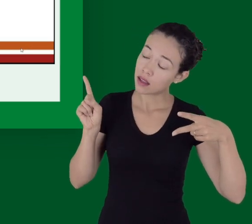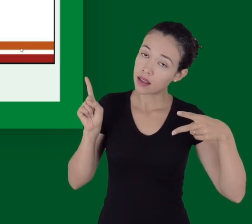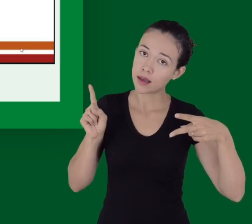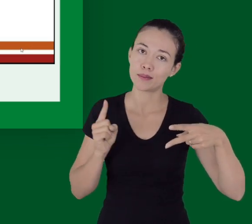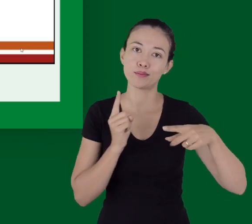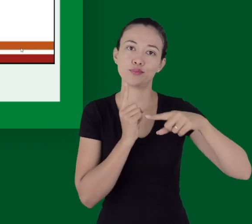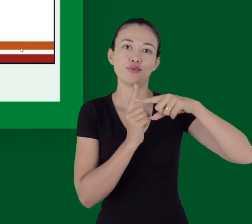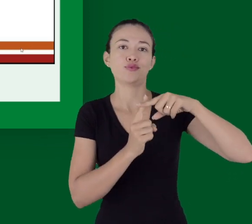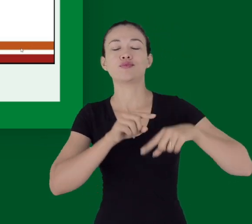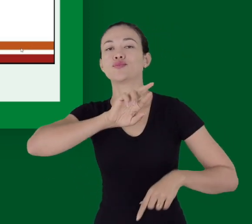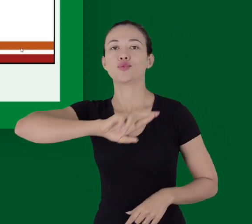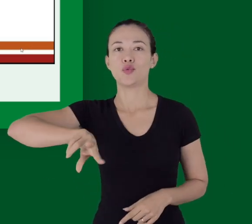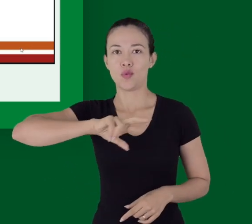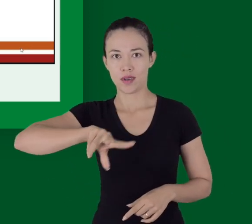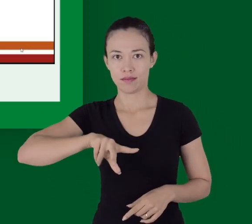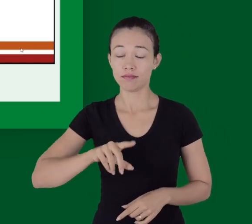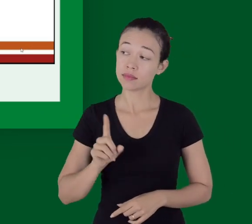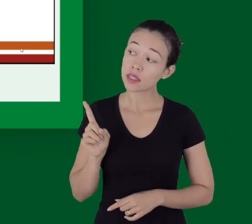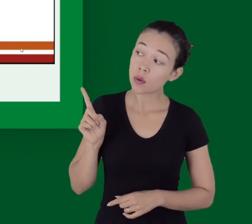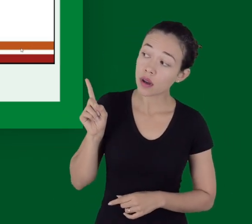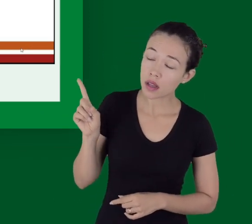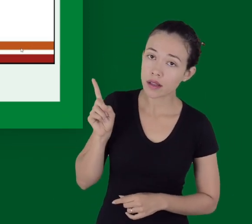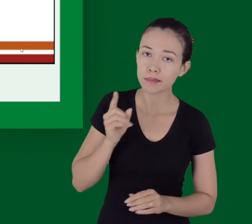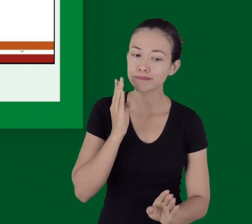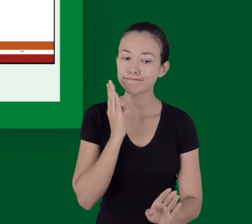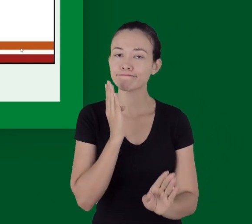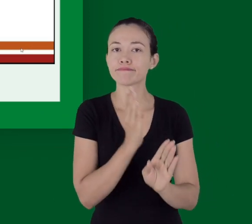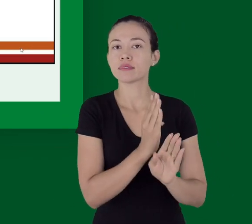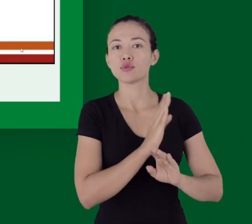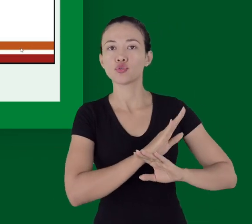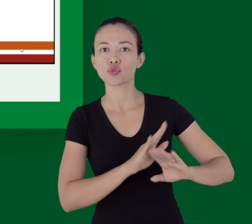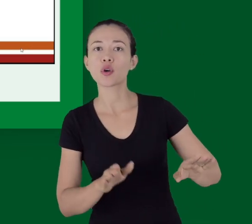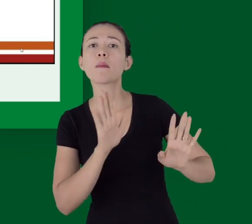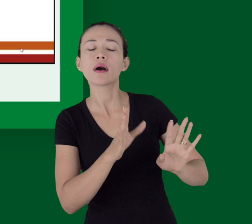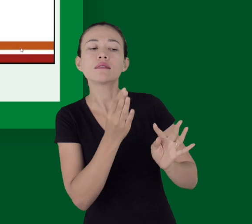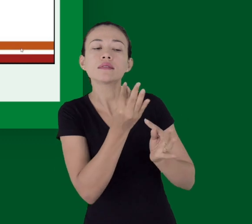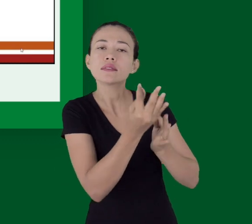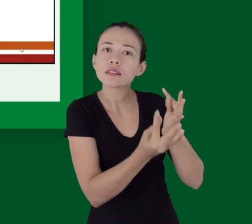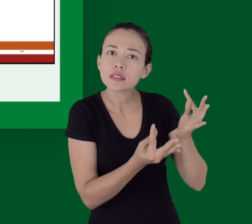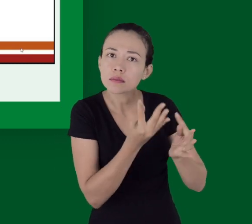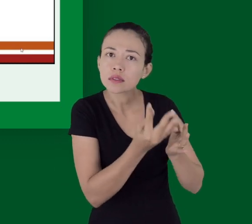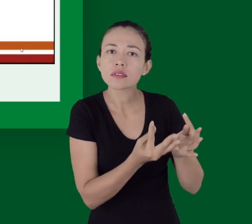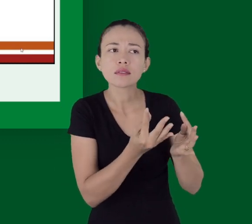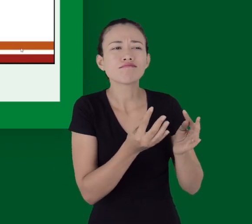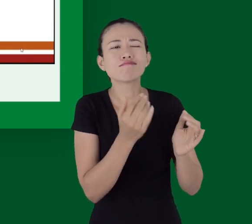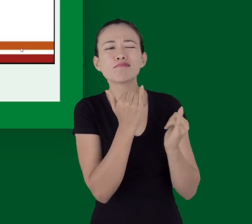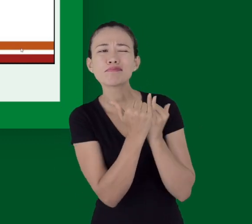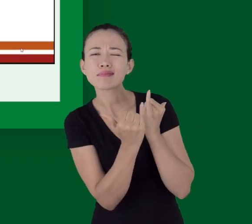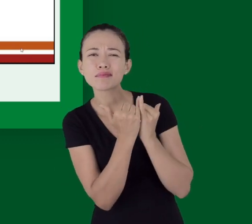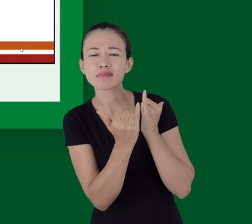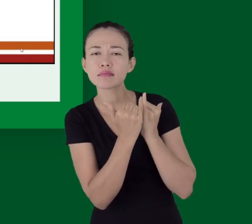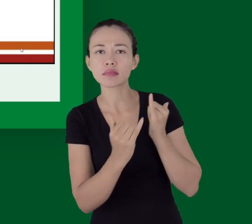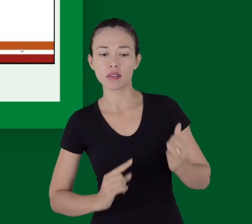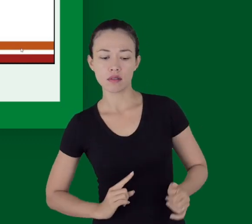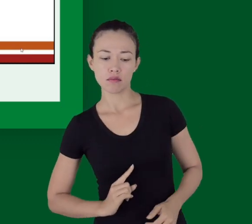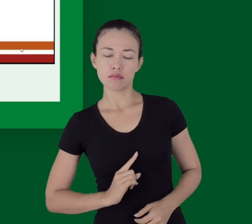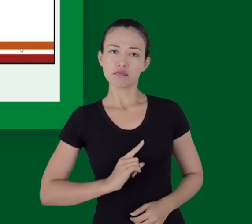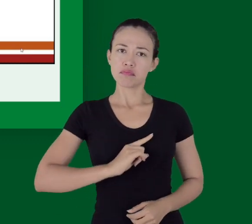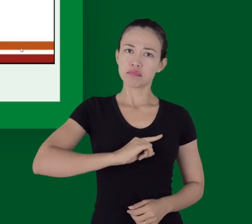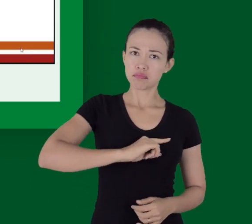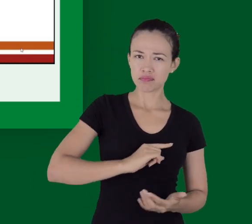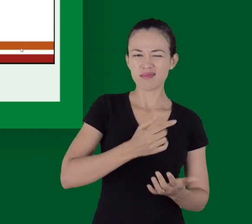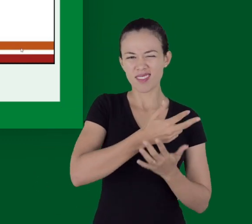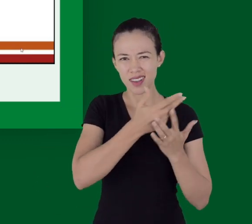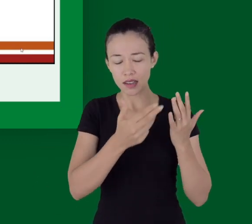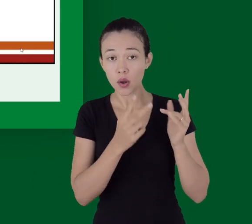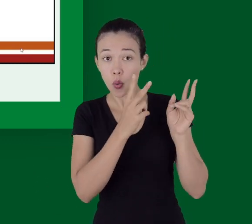supra, dependendo do caso. Então, as duas são graves. Então, mesmo que o eletro esteja normal, você precisa que o